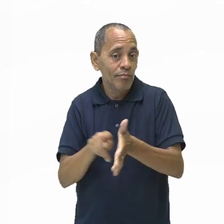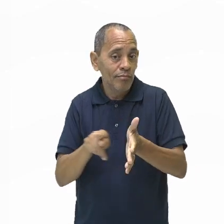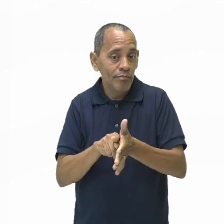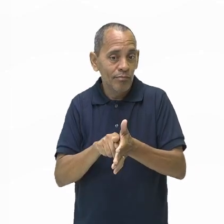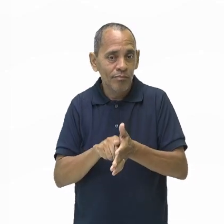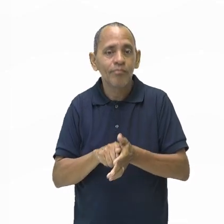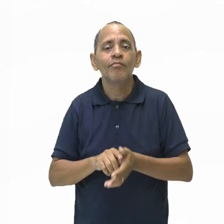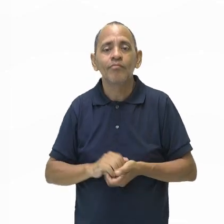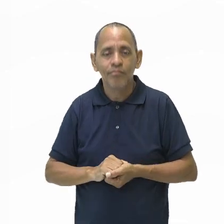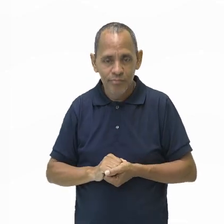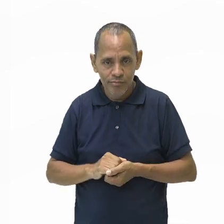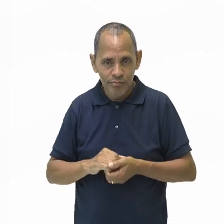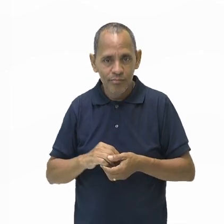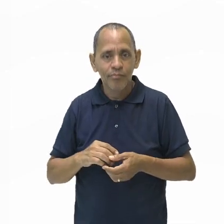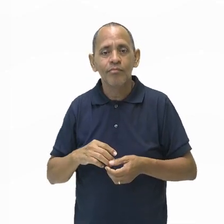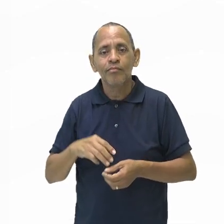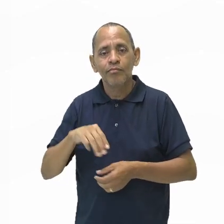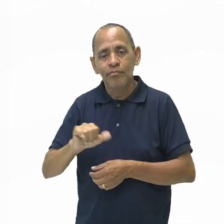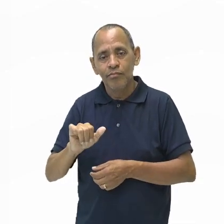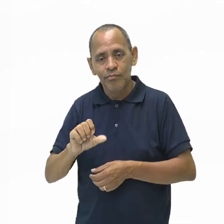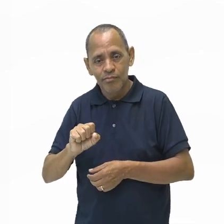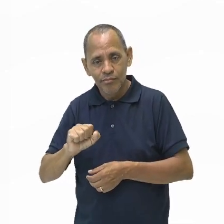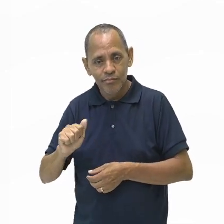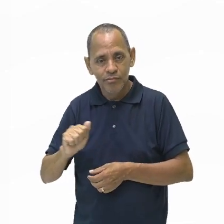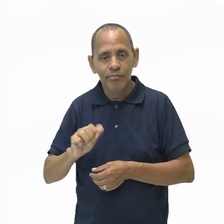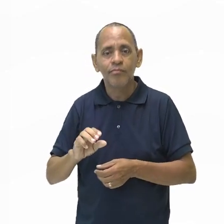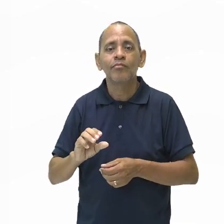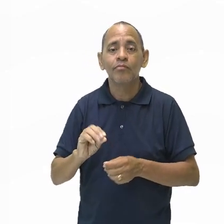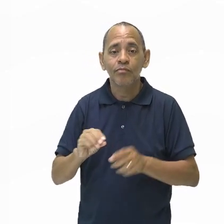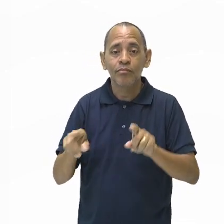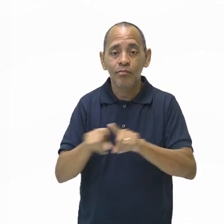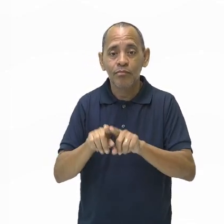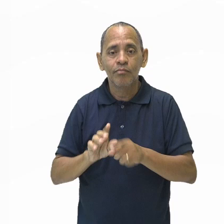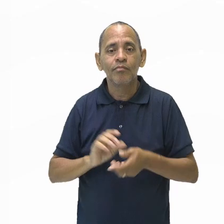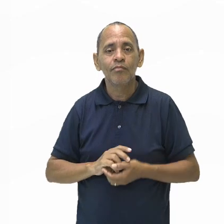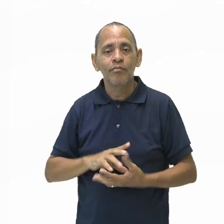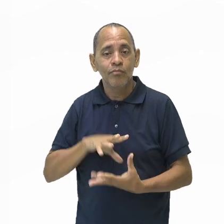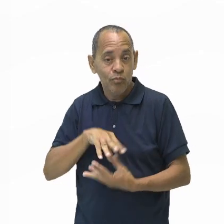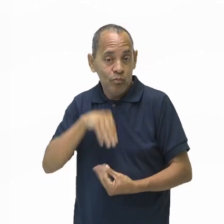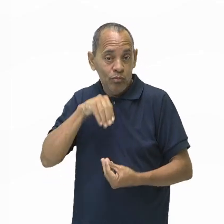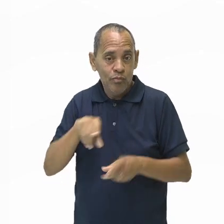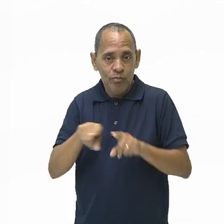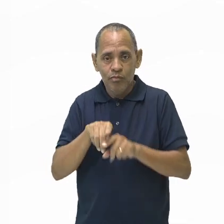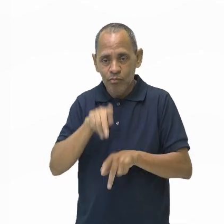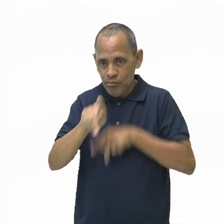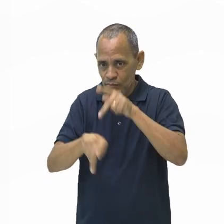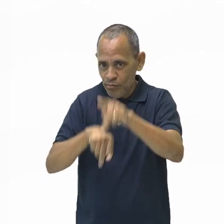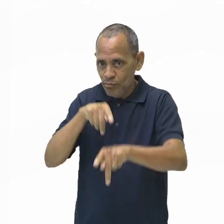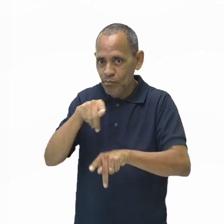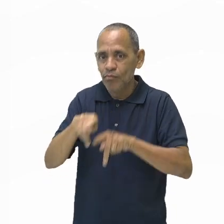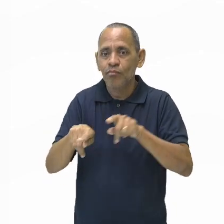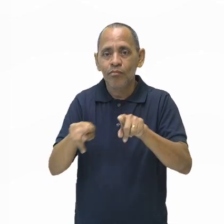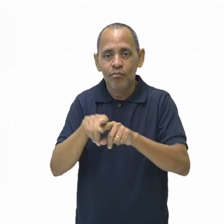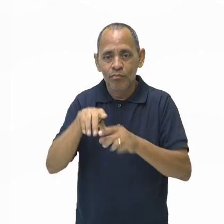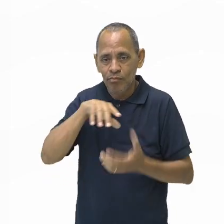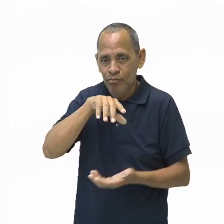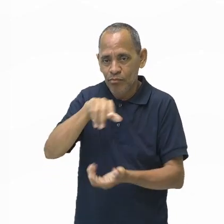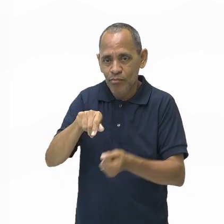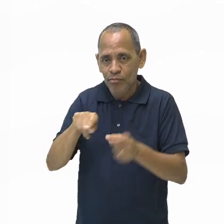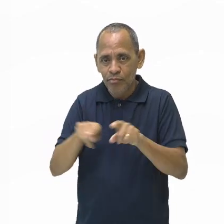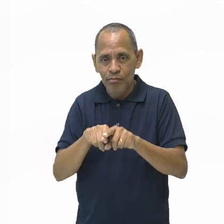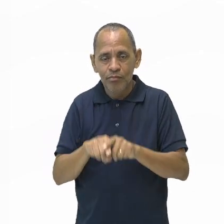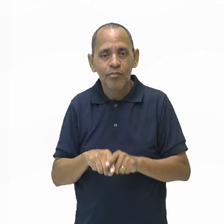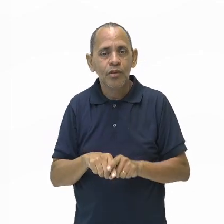para também tentar salvar a população do planeta. É a sinopse, né? Uma